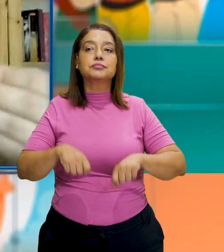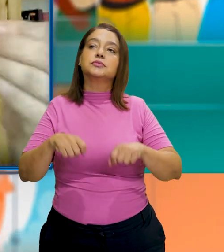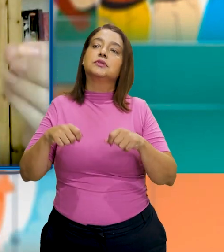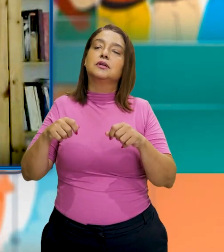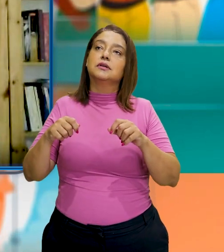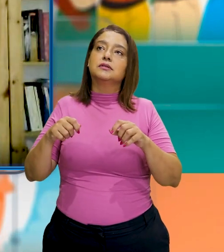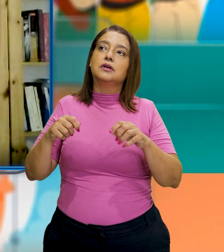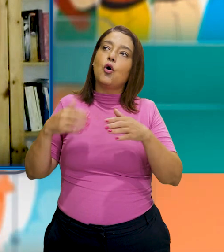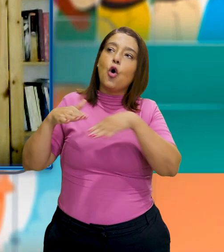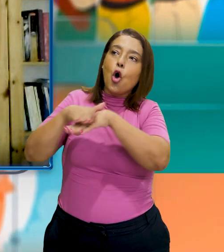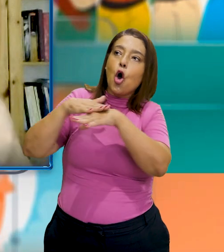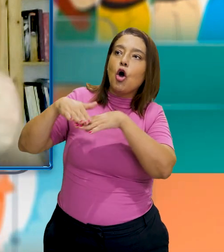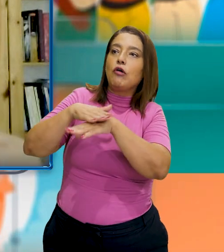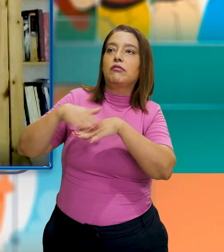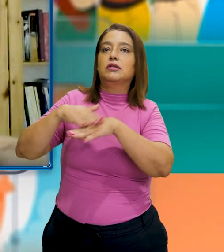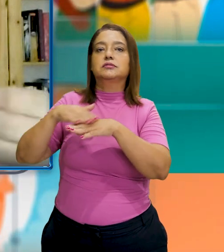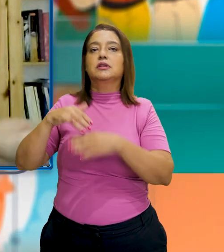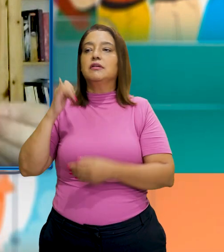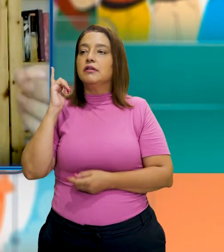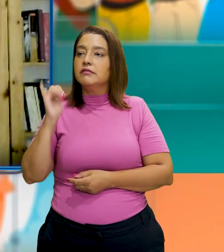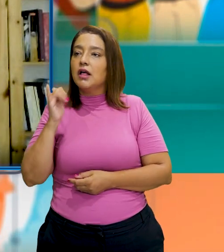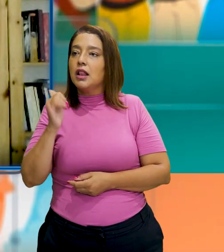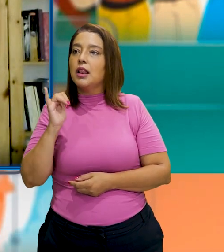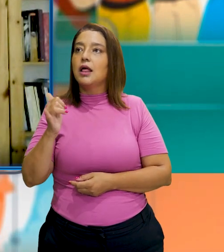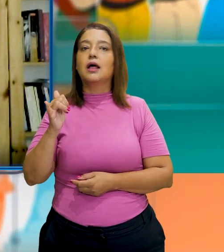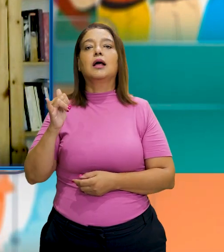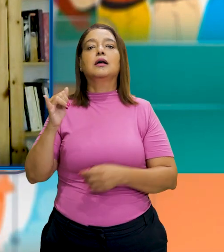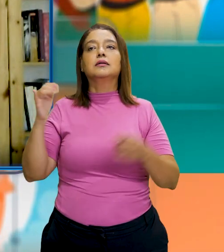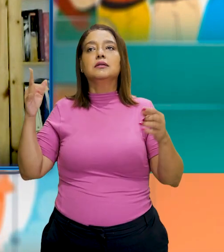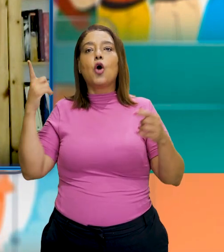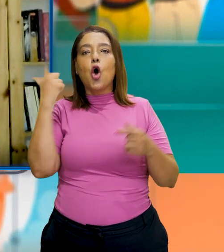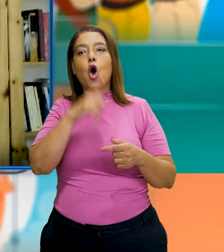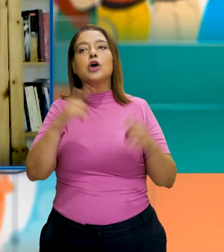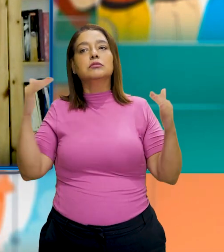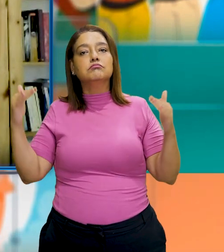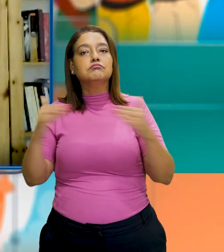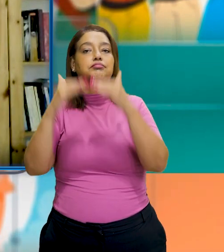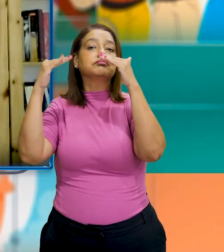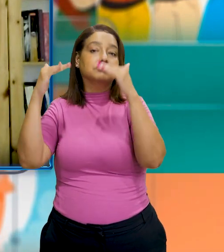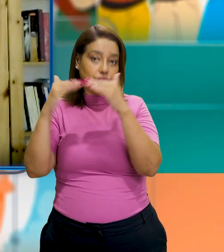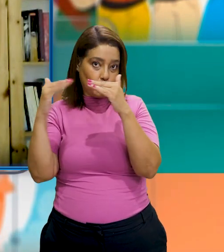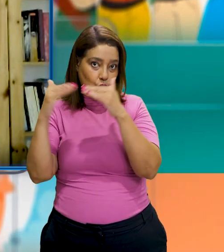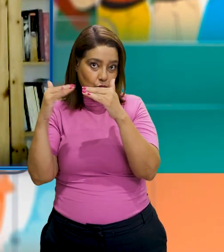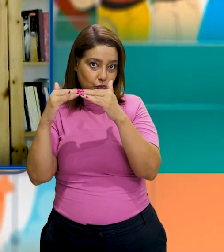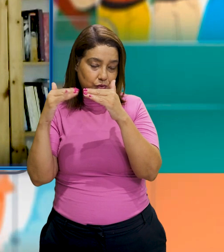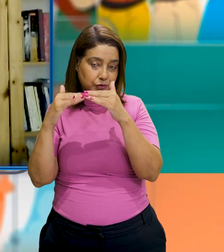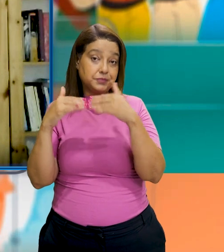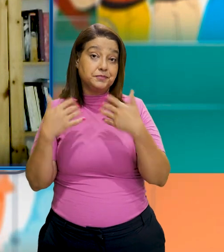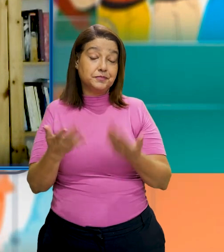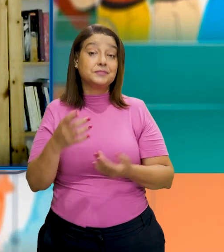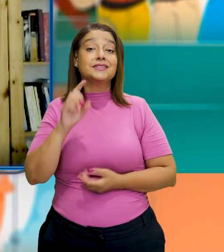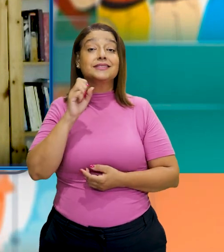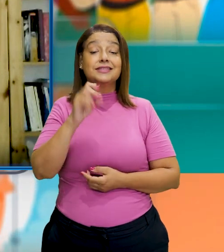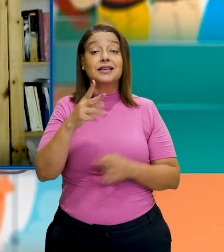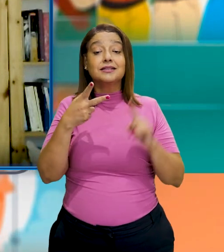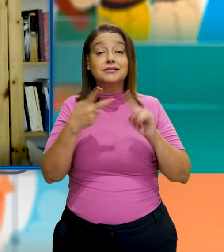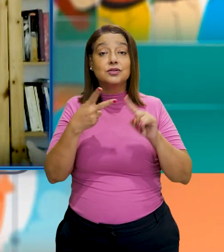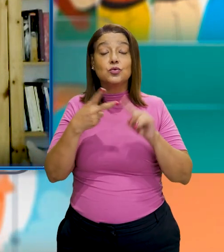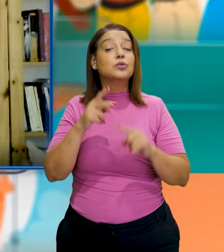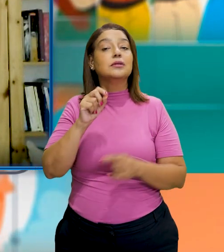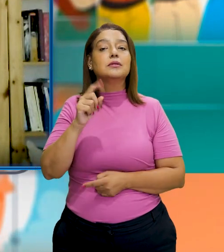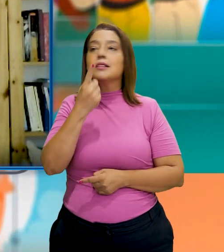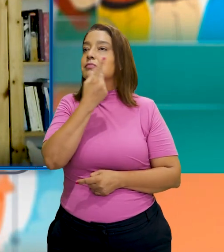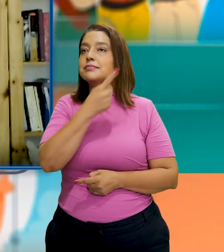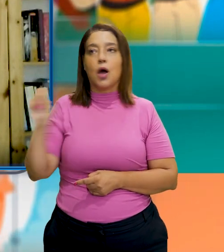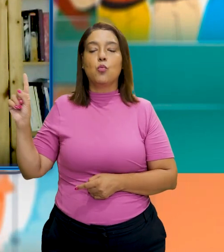conflito conversando, falando, até chegar em um denominador comum. Segundo ponto, não é não. Quantas vezes